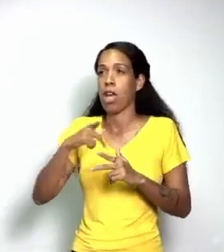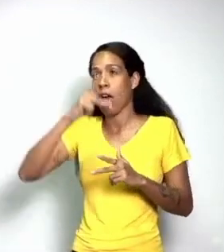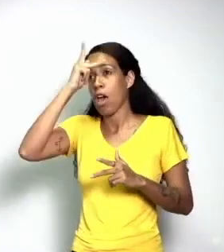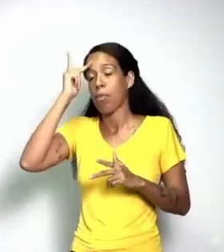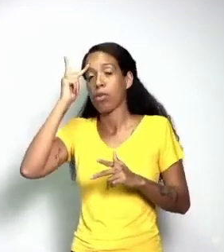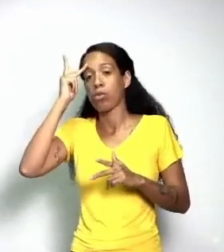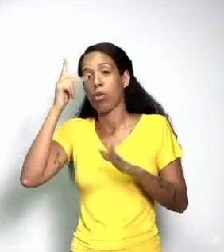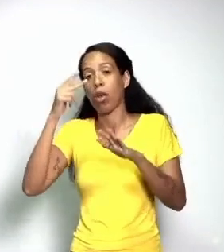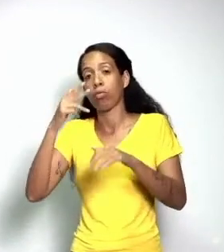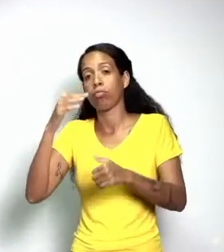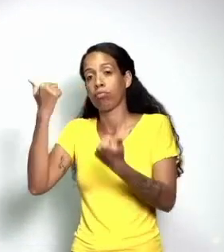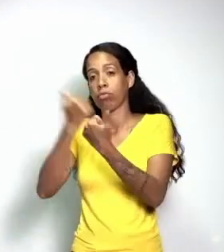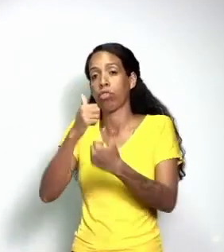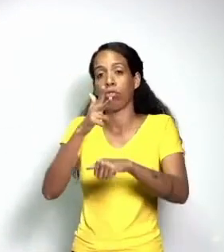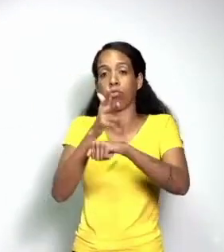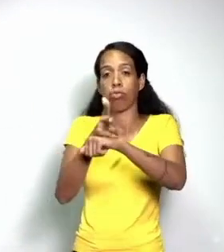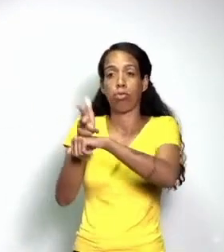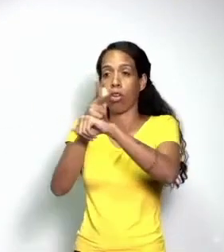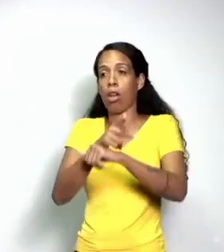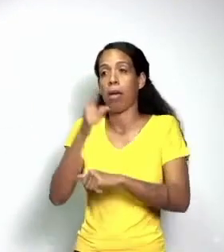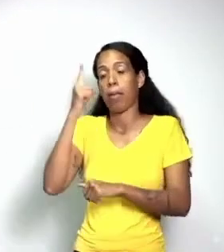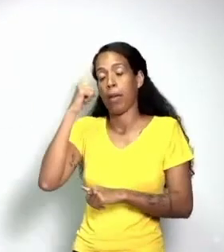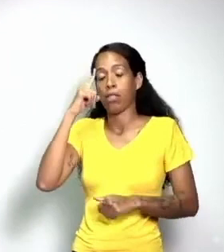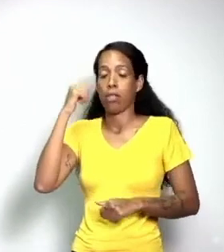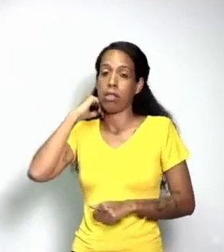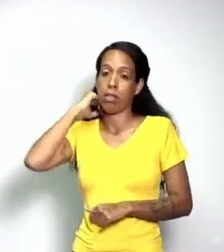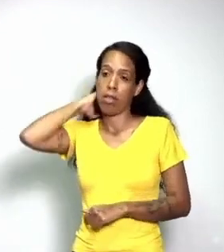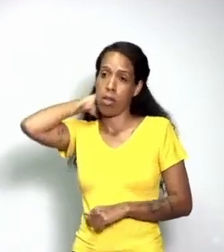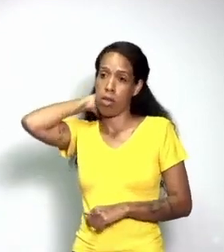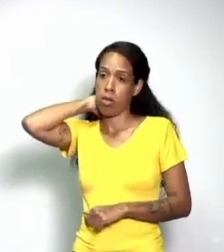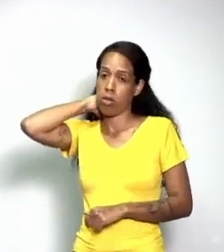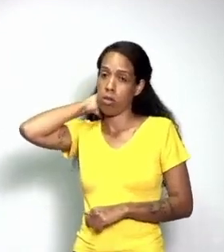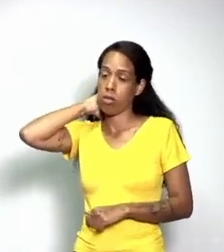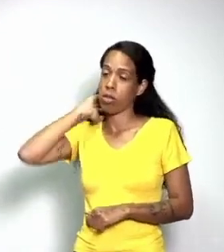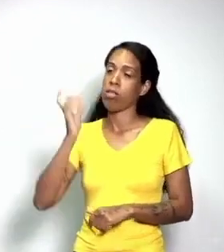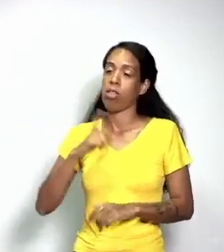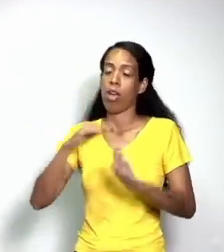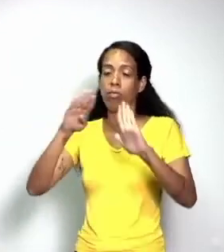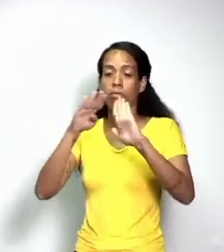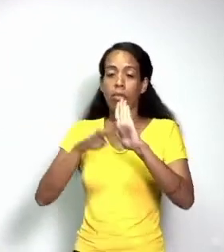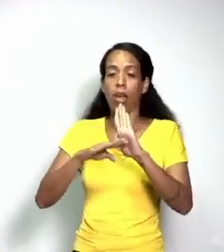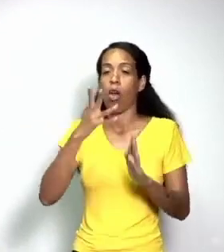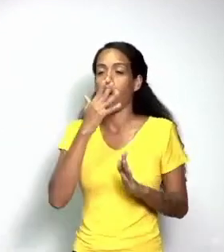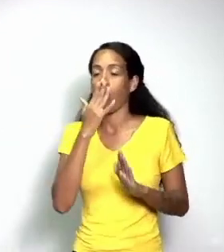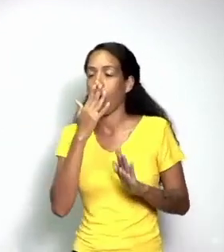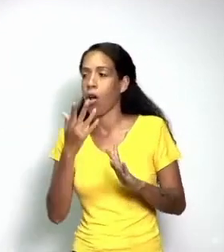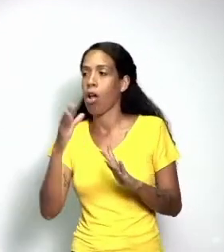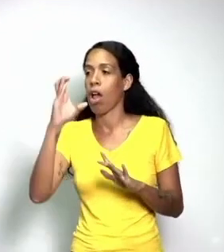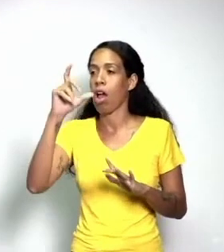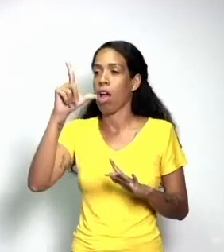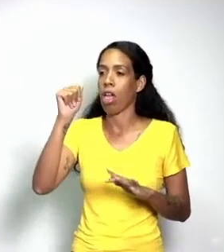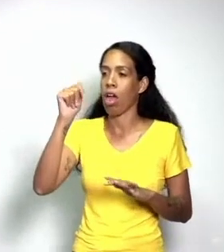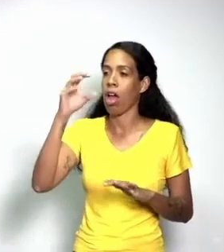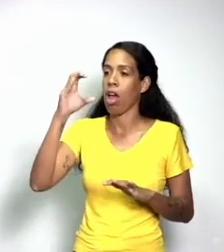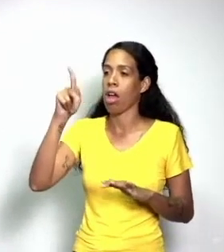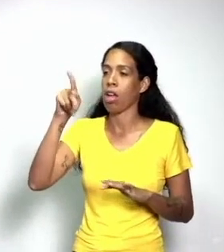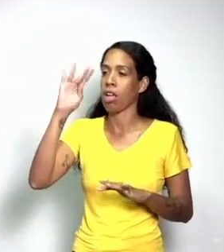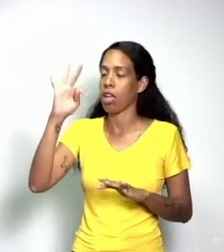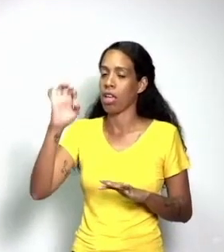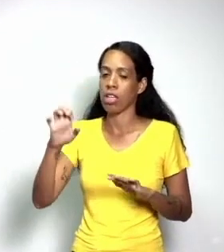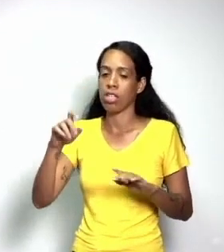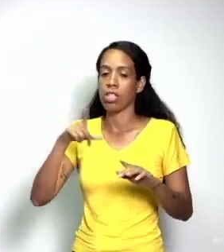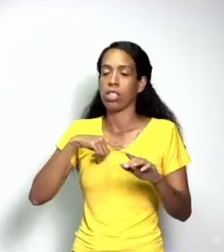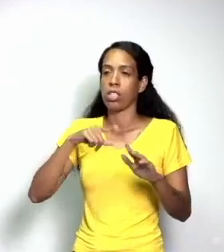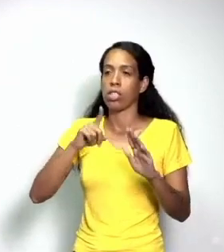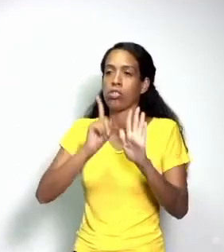pensar. Aí aqui tem a claquete, tabela de cores, a tabela de cinza também, gráfico